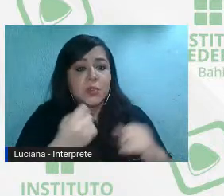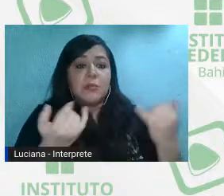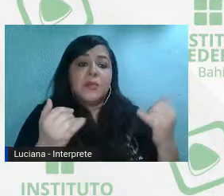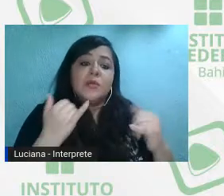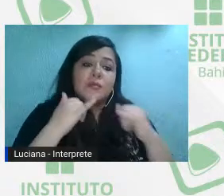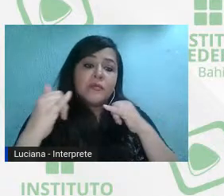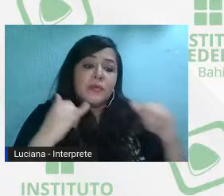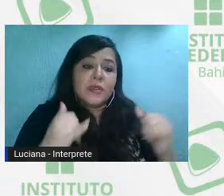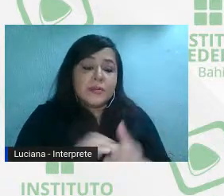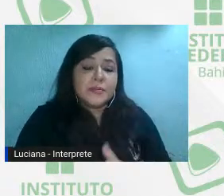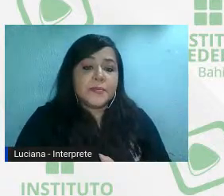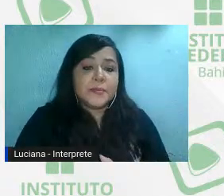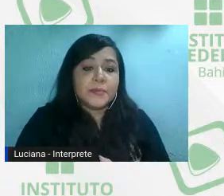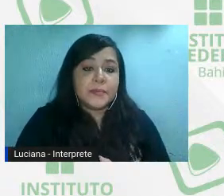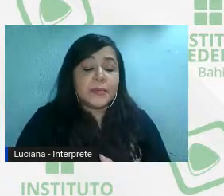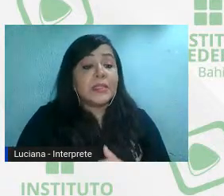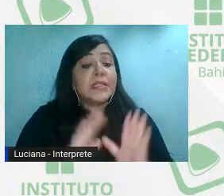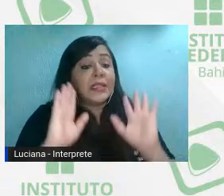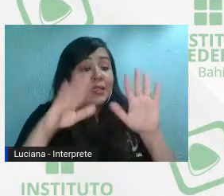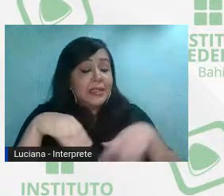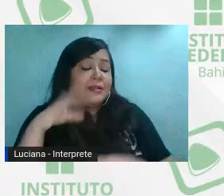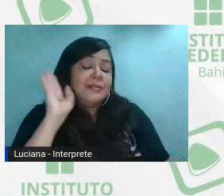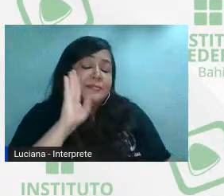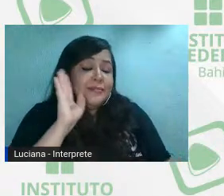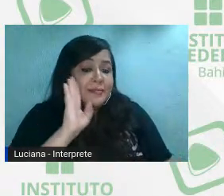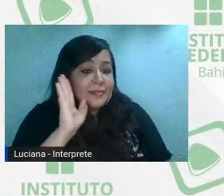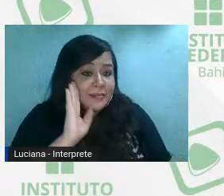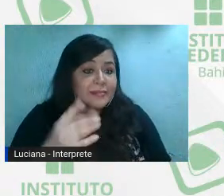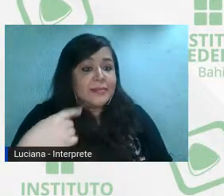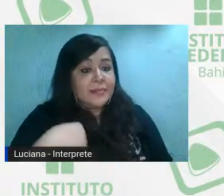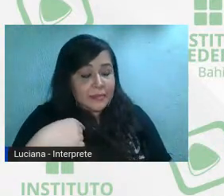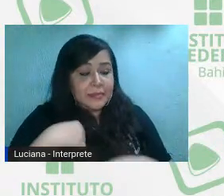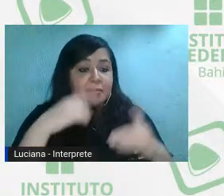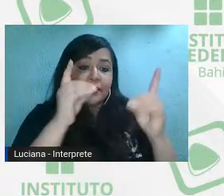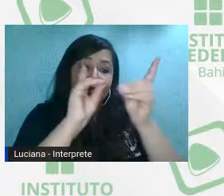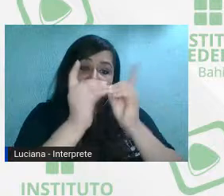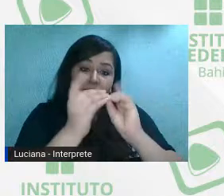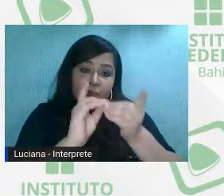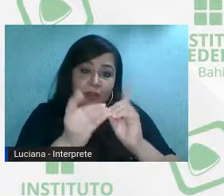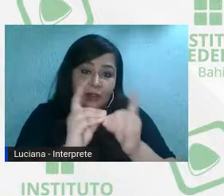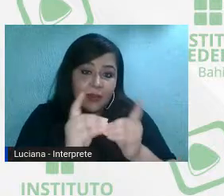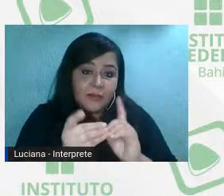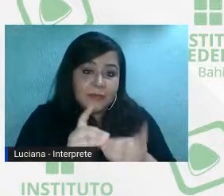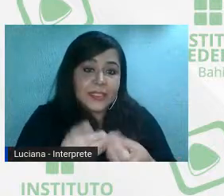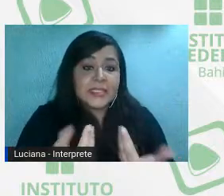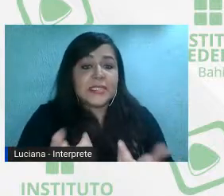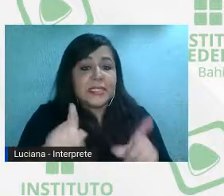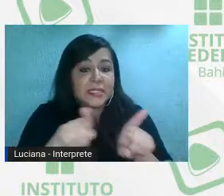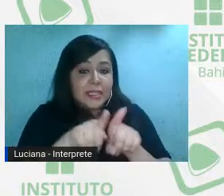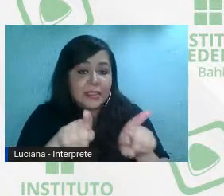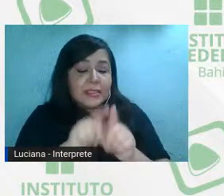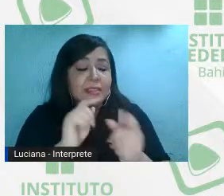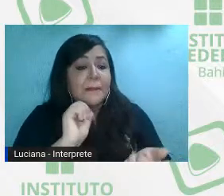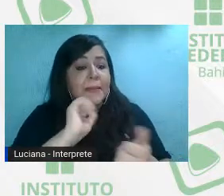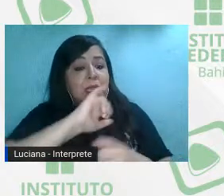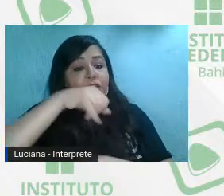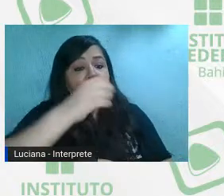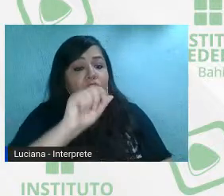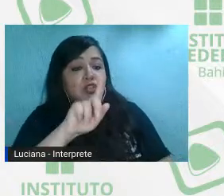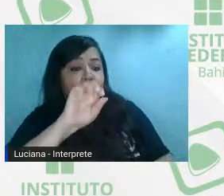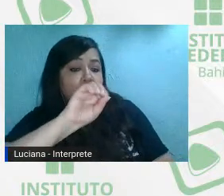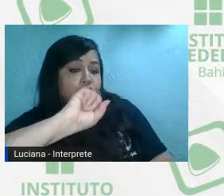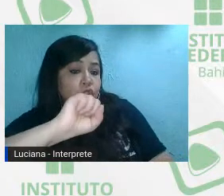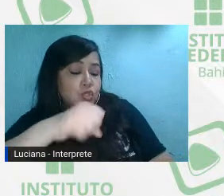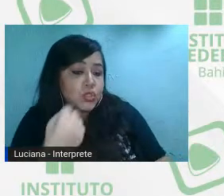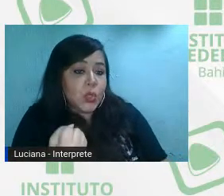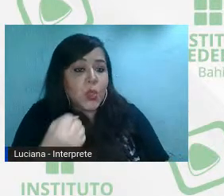Ah, que legal! Eu participei da oficina sobre a aprendizagem baseada em jogos com a professora Isabela Capistrano.